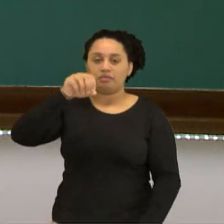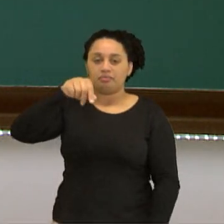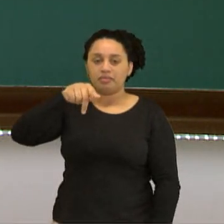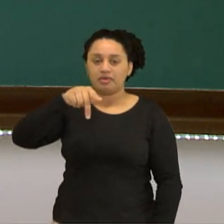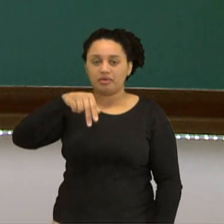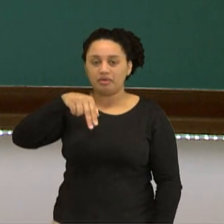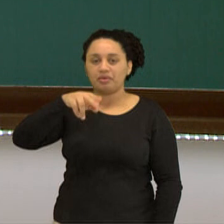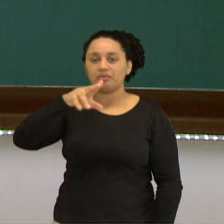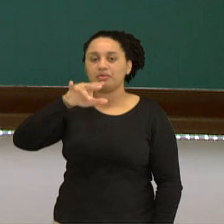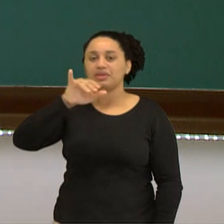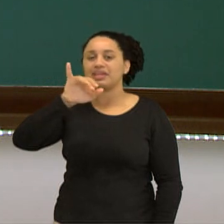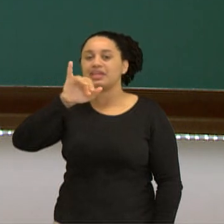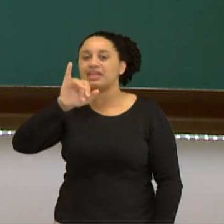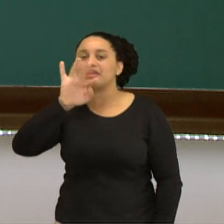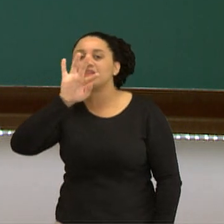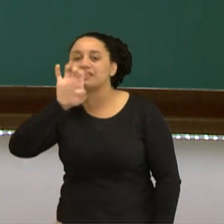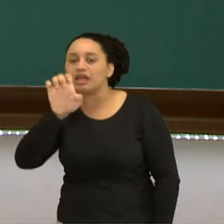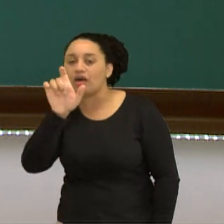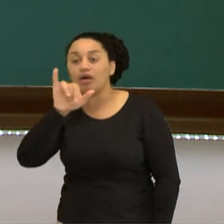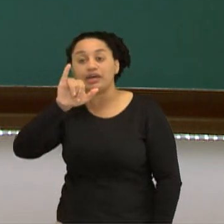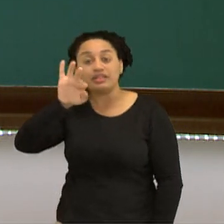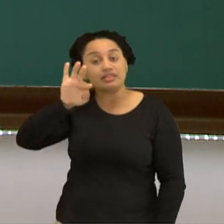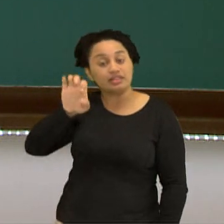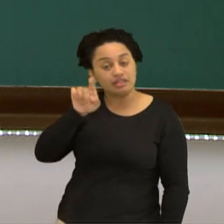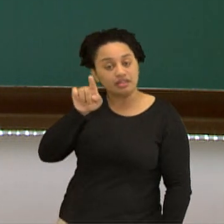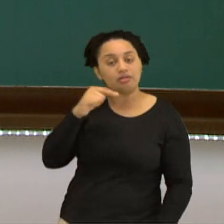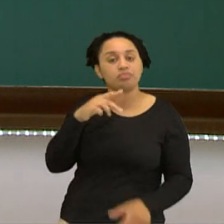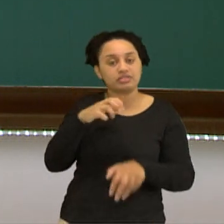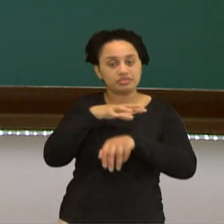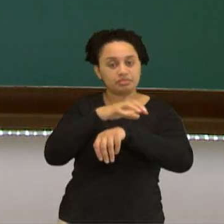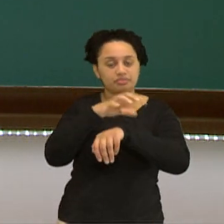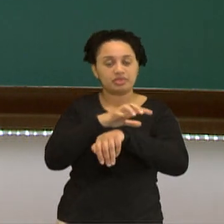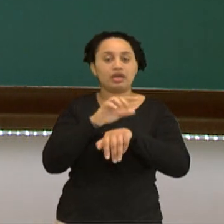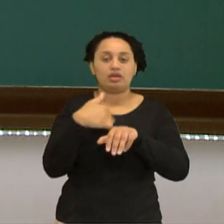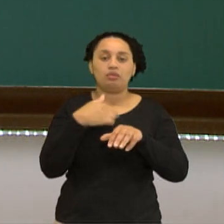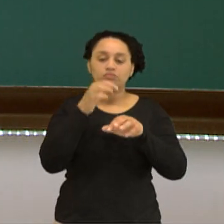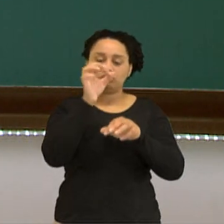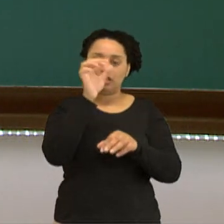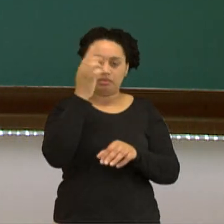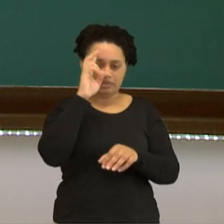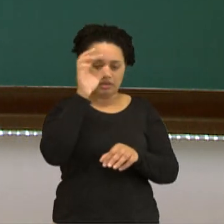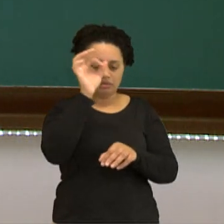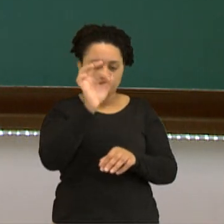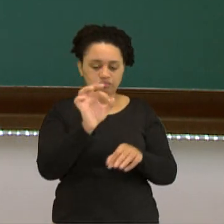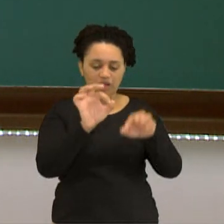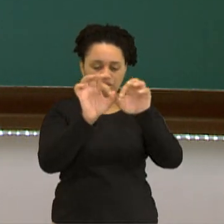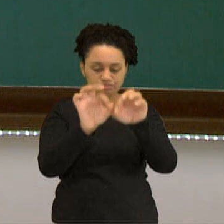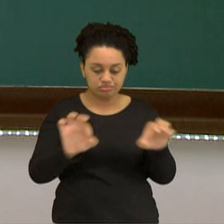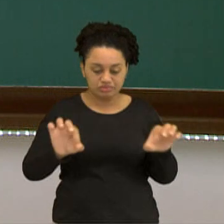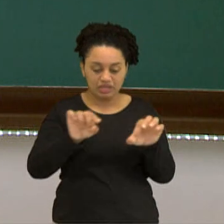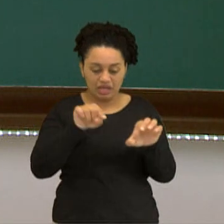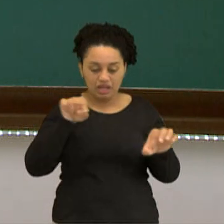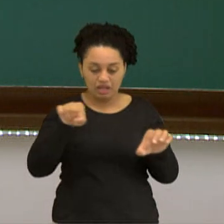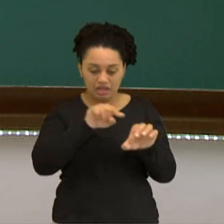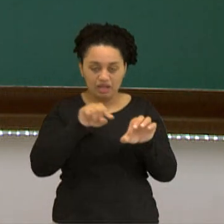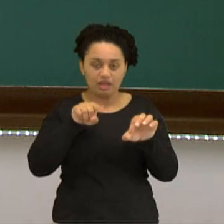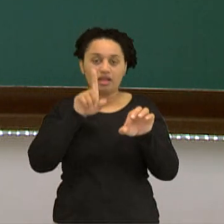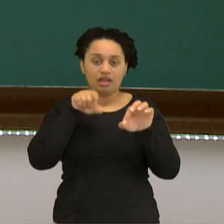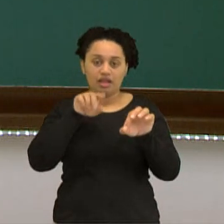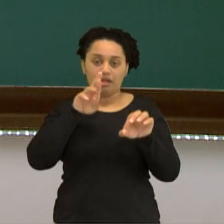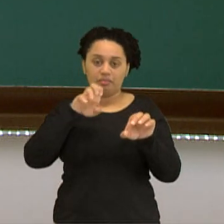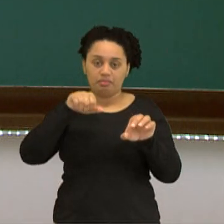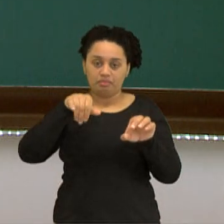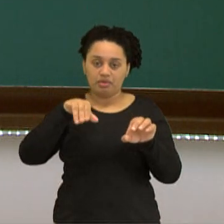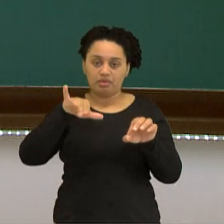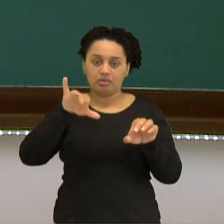vocês? É os brônquios, aqueles canais que saem ali da carina e vão para os pulmões. Aqueles canais ali, quando eles estão